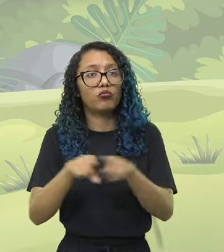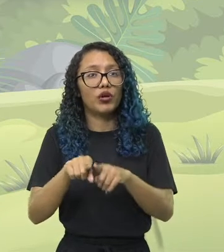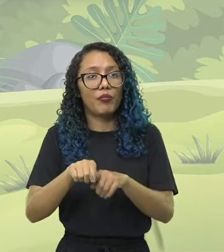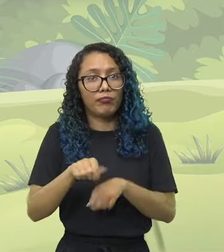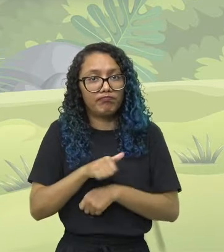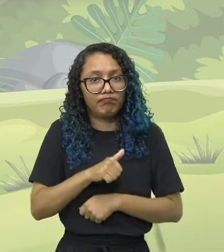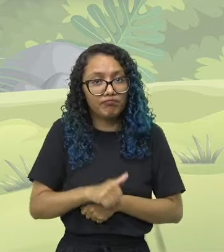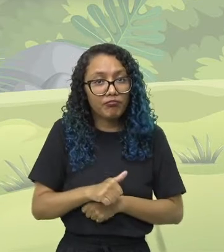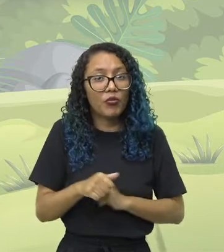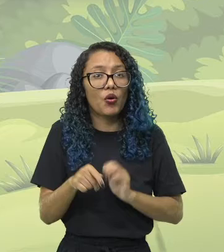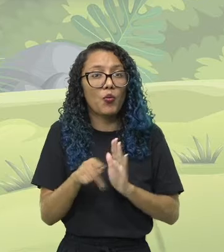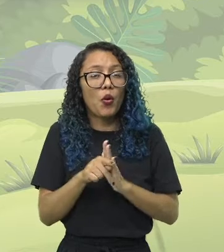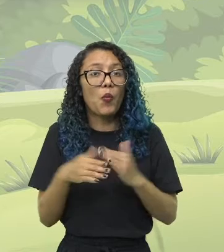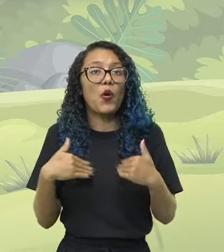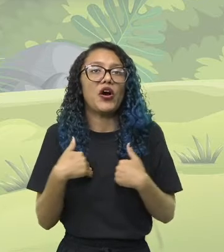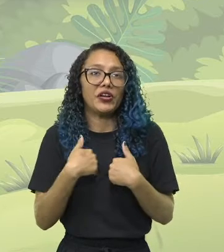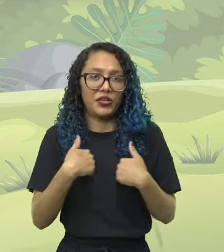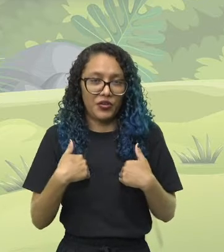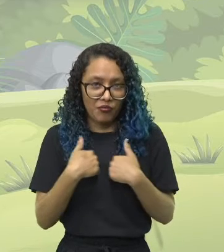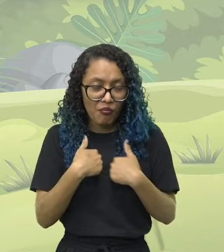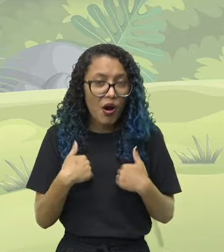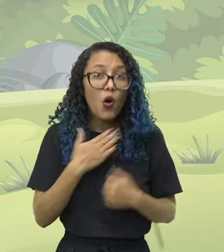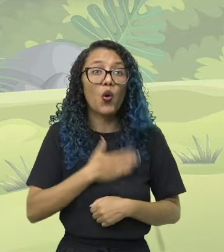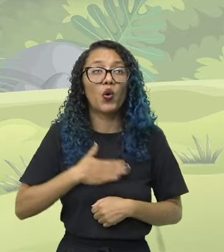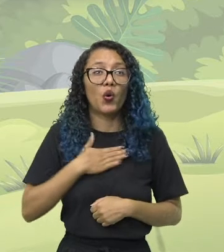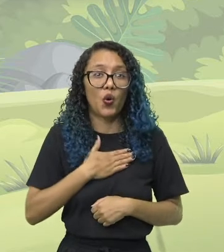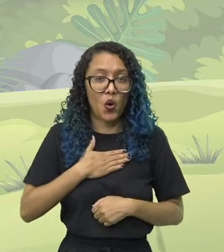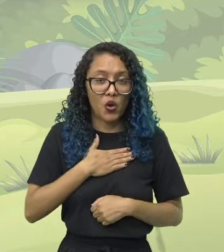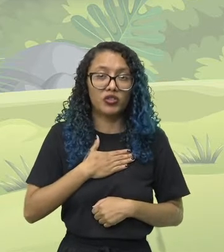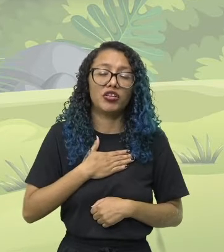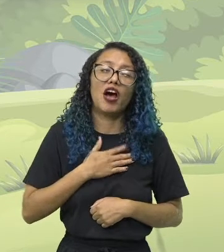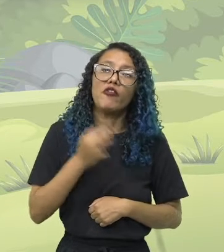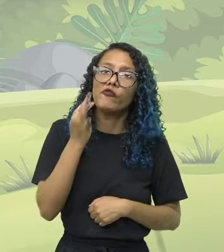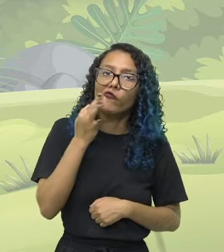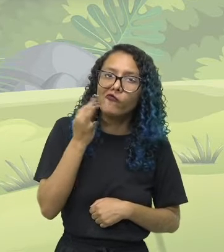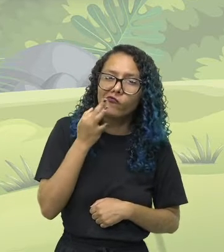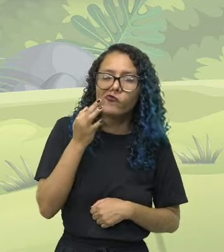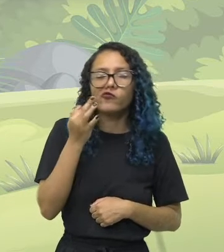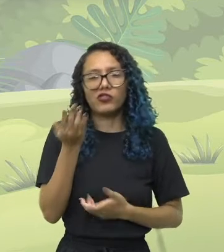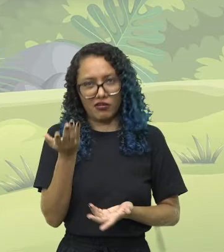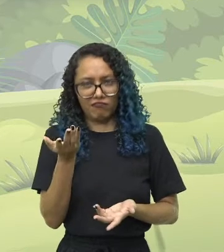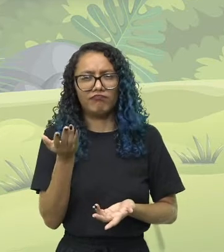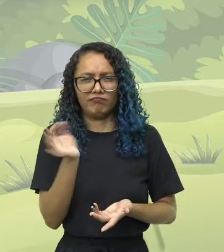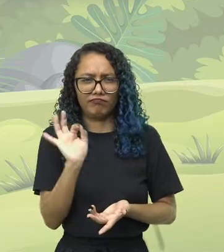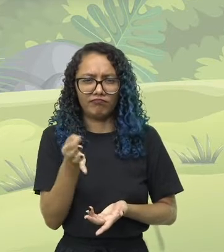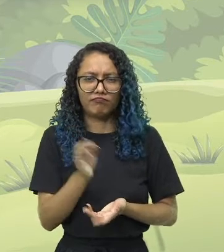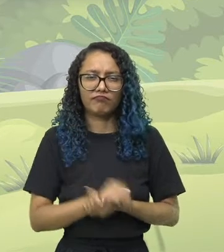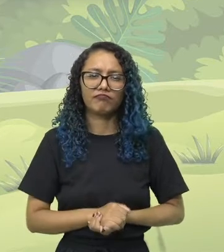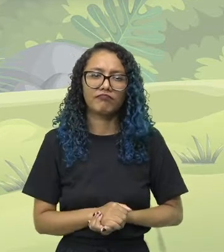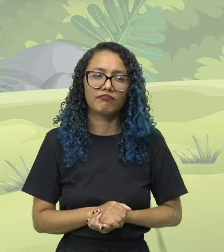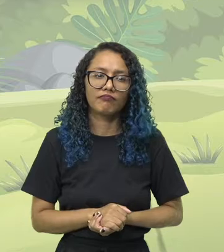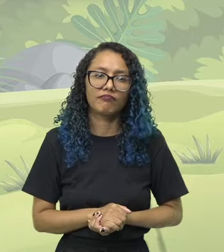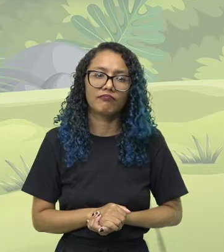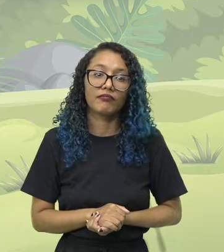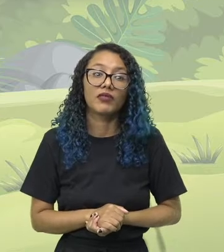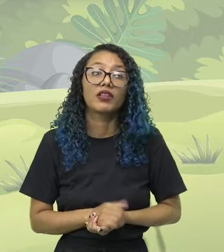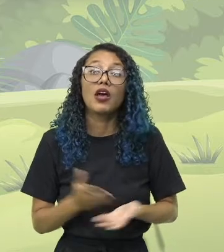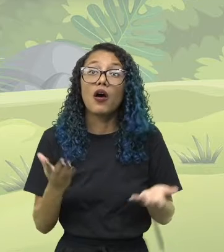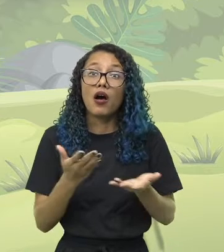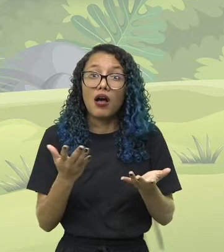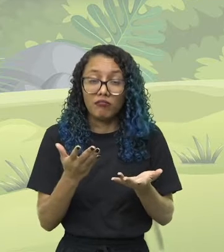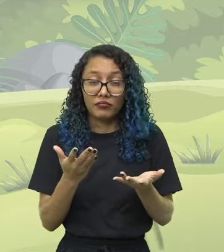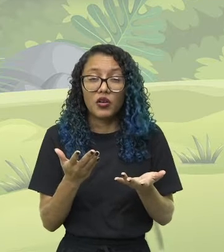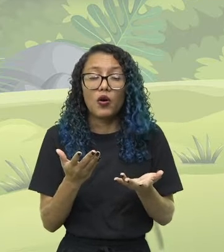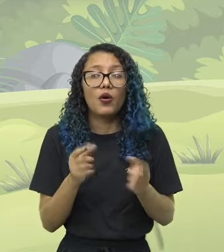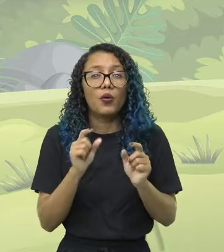dos nossos animais, né, que comem a semente, ok? Então temos informações científicas até o exato